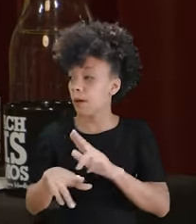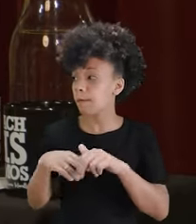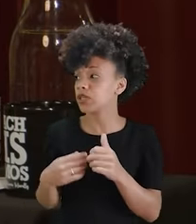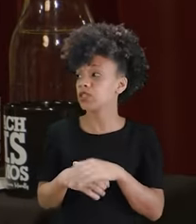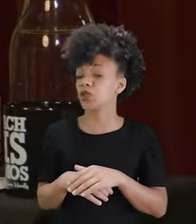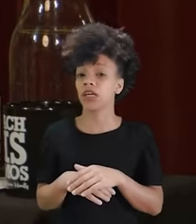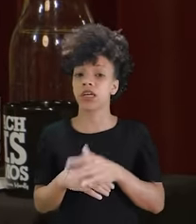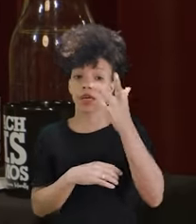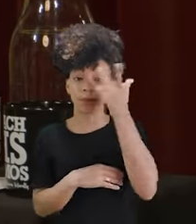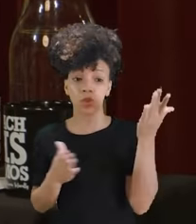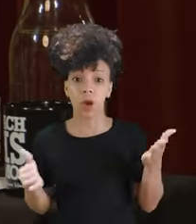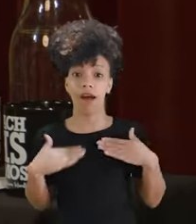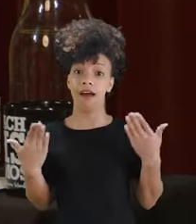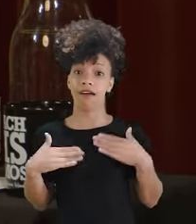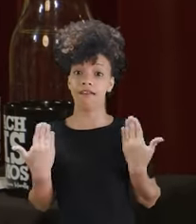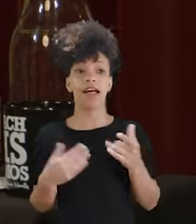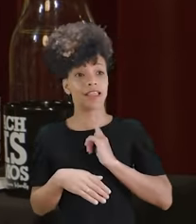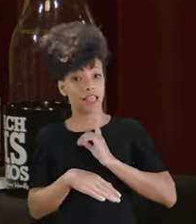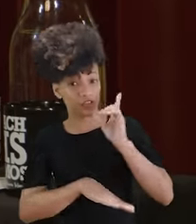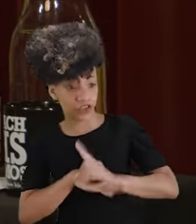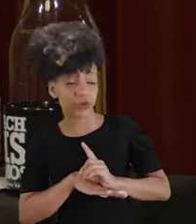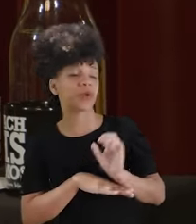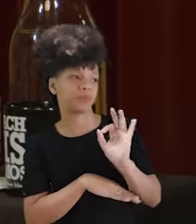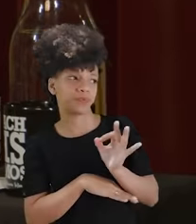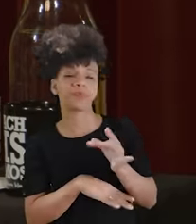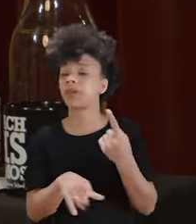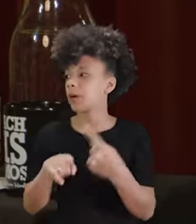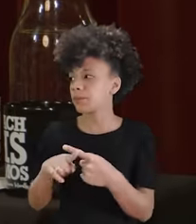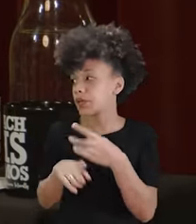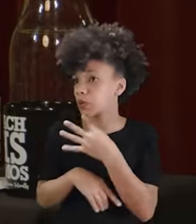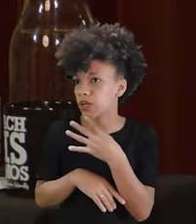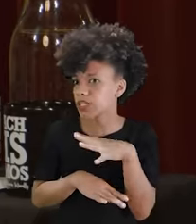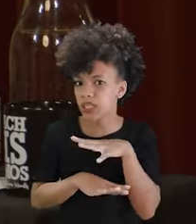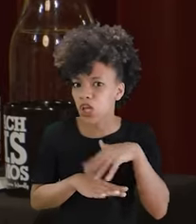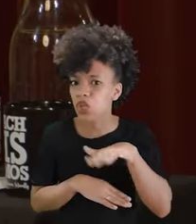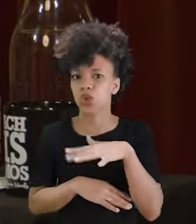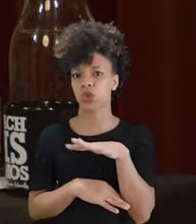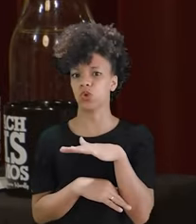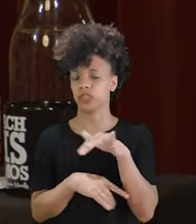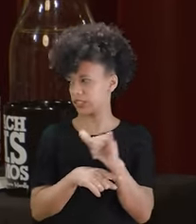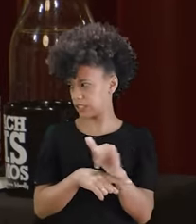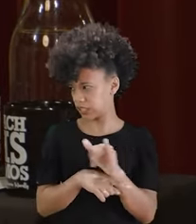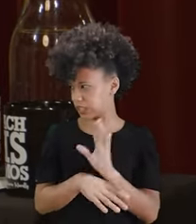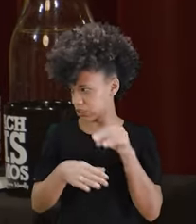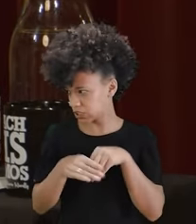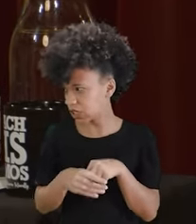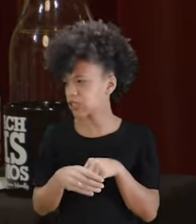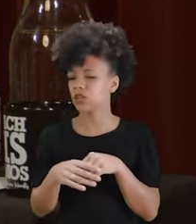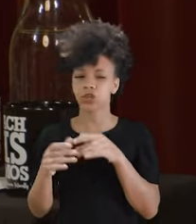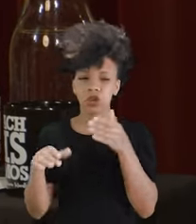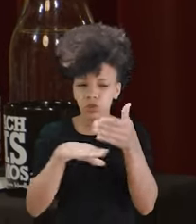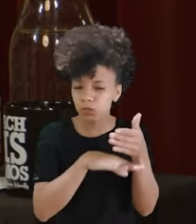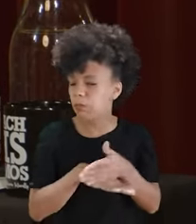por isso que talvez um animador ele é um cara que ele tende a ser um diretor exata porque ele conhece todas as as artimanhas